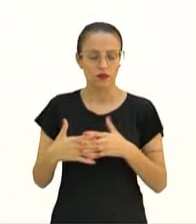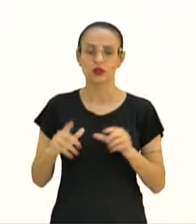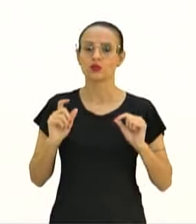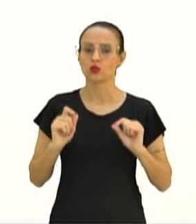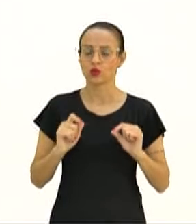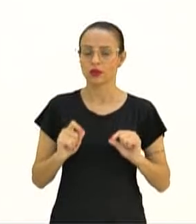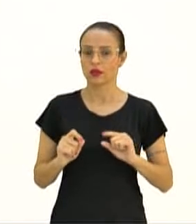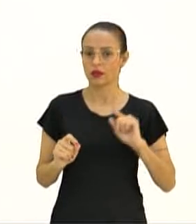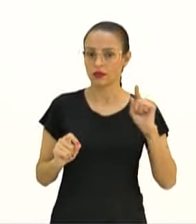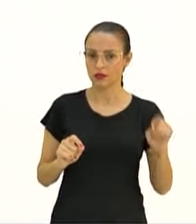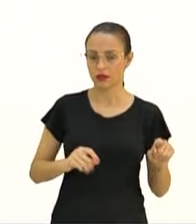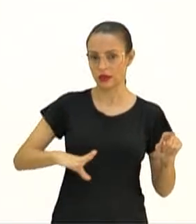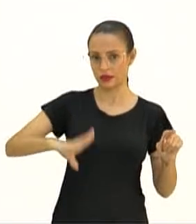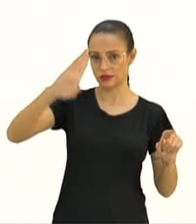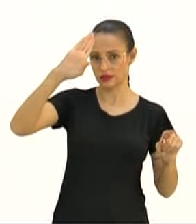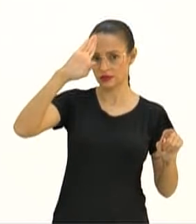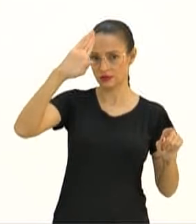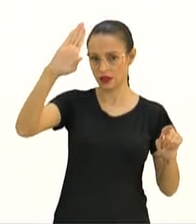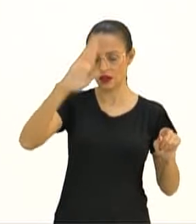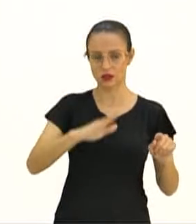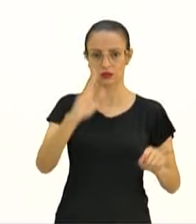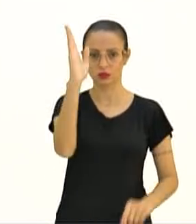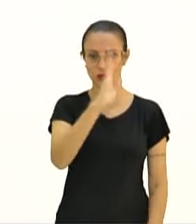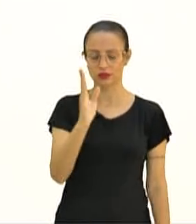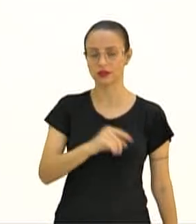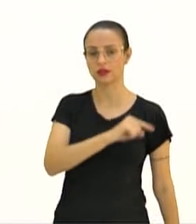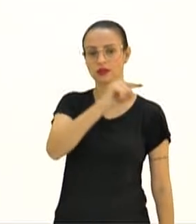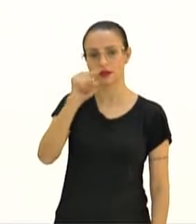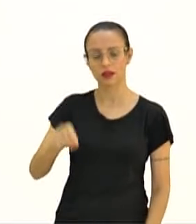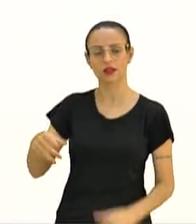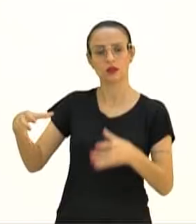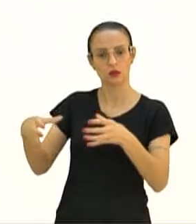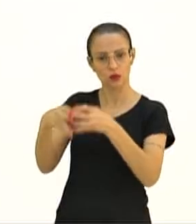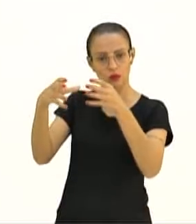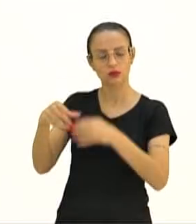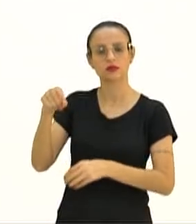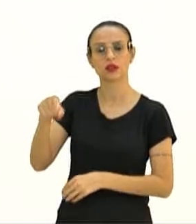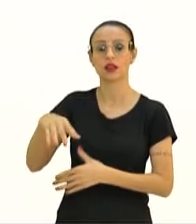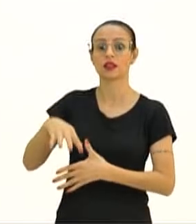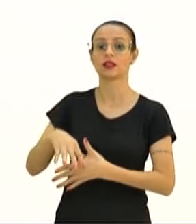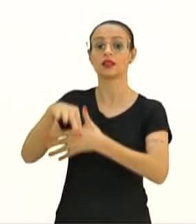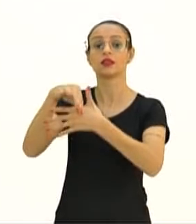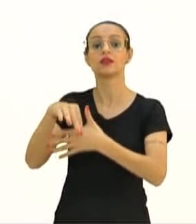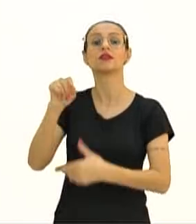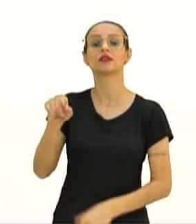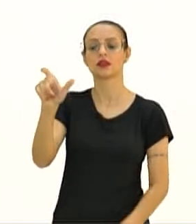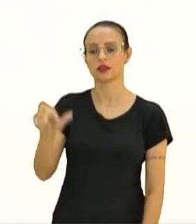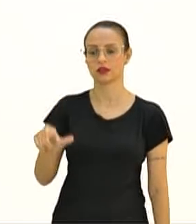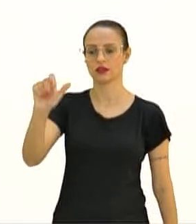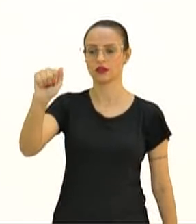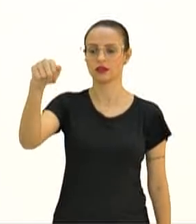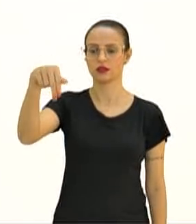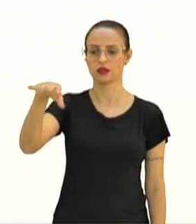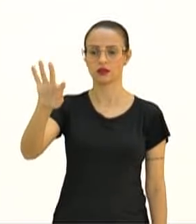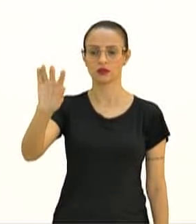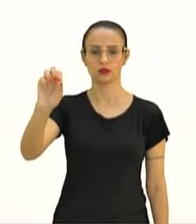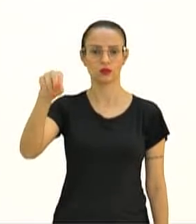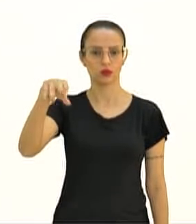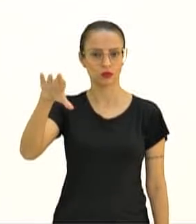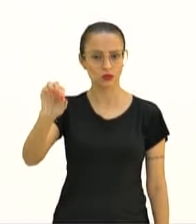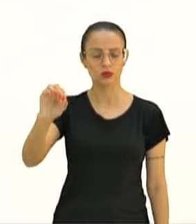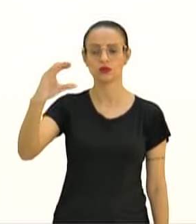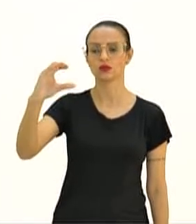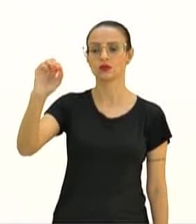envolveu de um lado o exército brasileiro e de outro lado essa comunidade liderada por Antônio Conselheiro, a comunidade de Canudos,